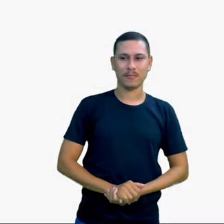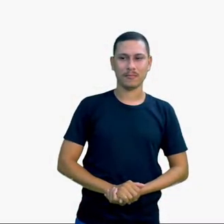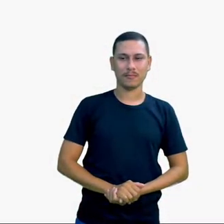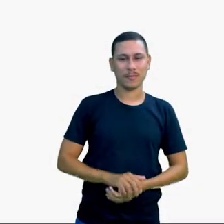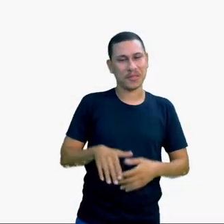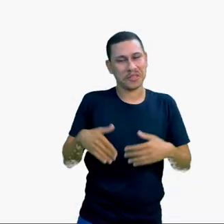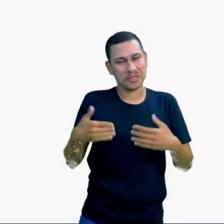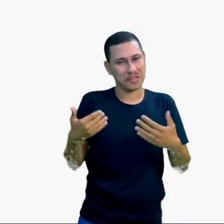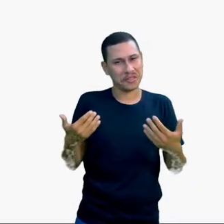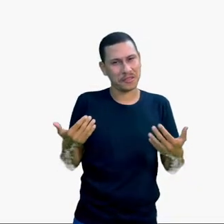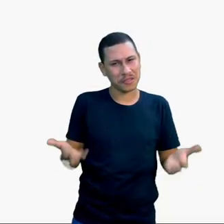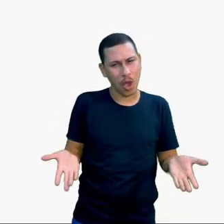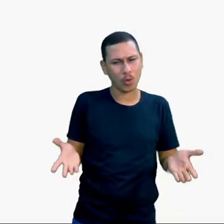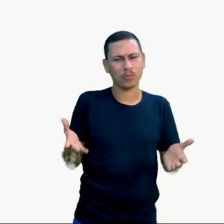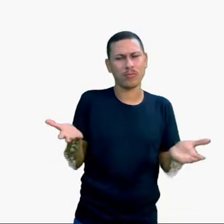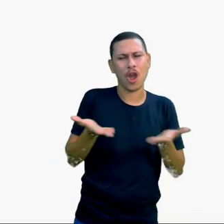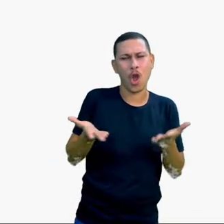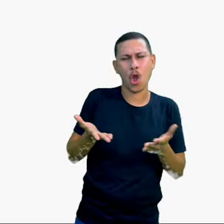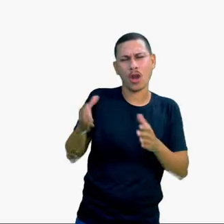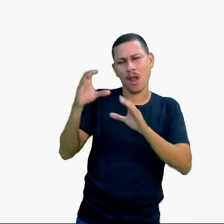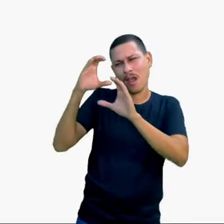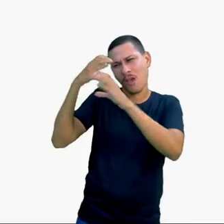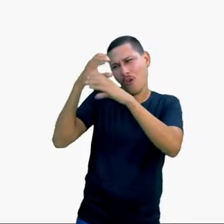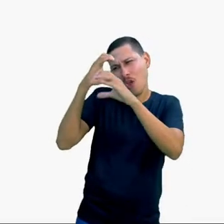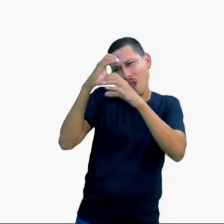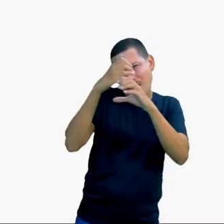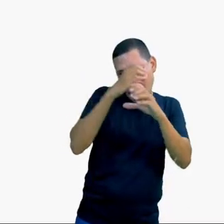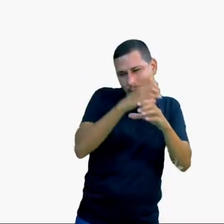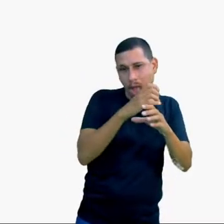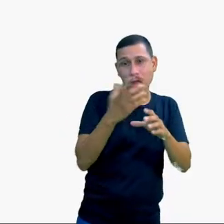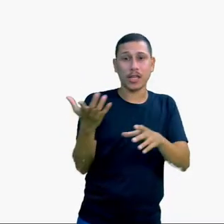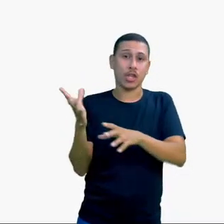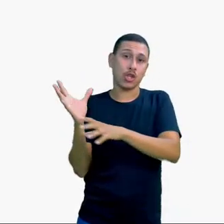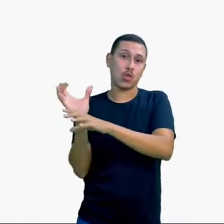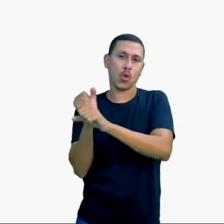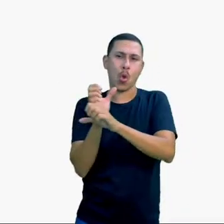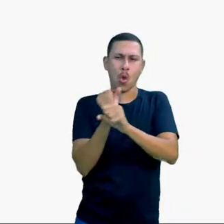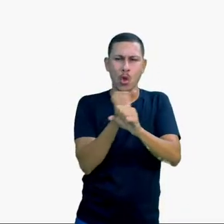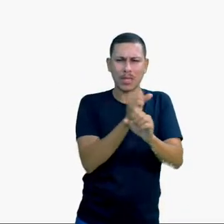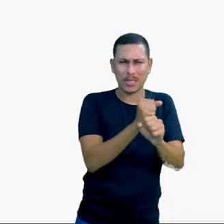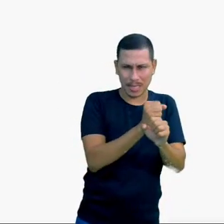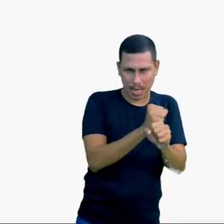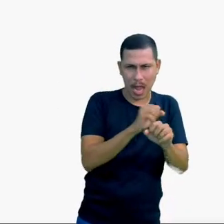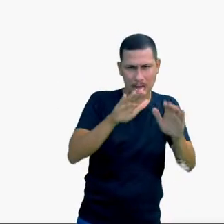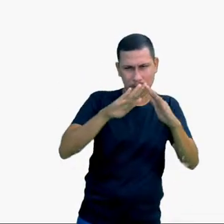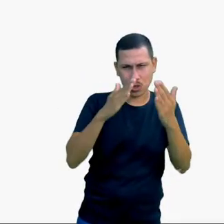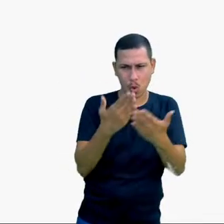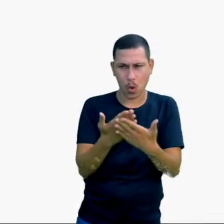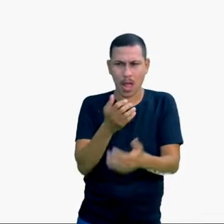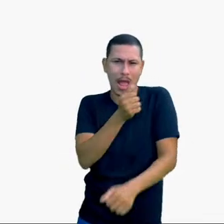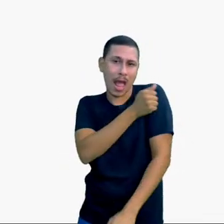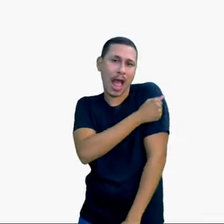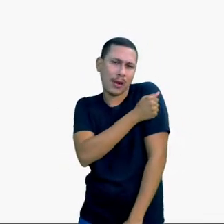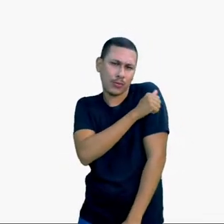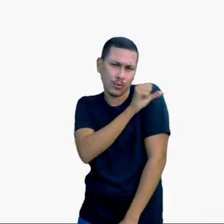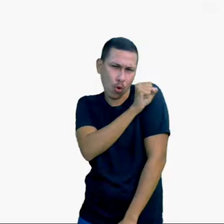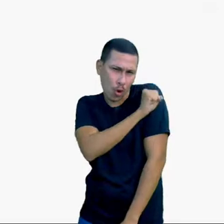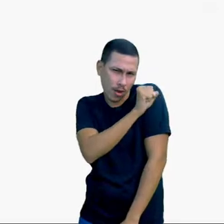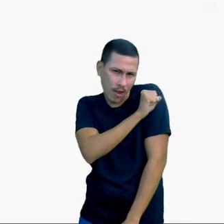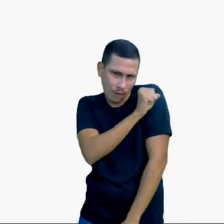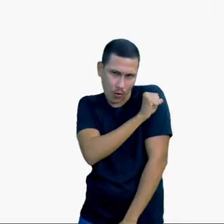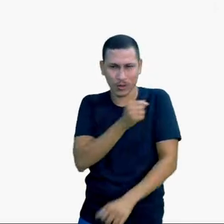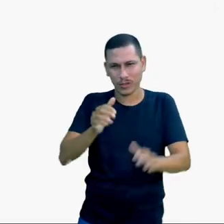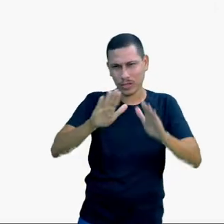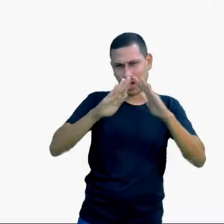lá! Vamos fazer uma análise do boletim escolar de uma aluna lá do oitavo ano da